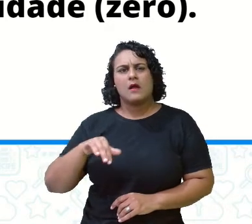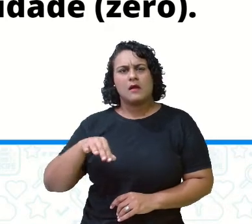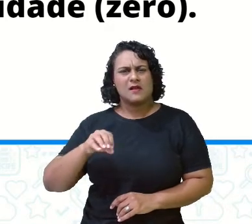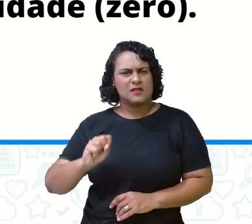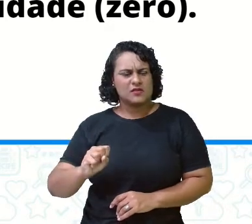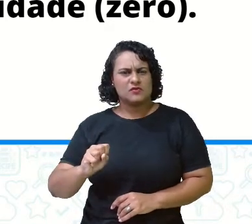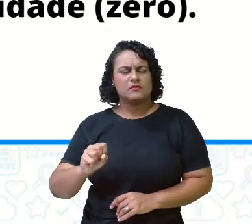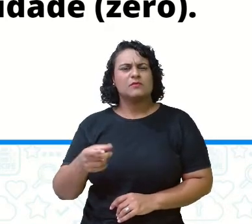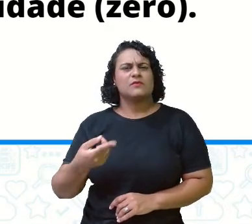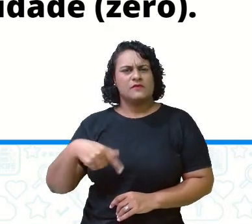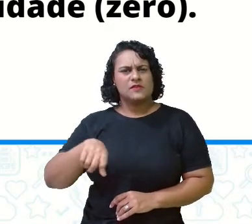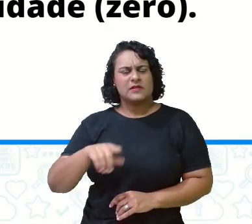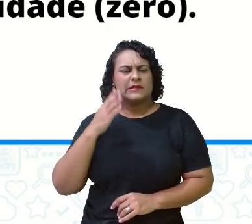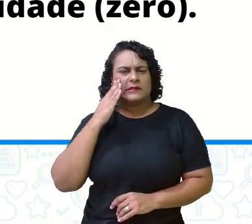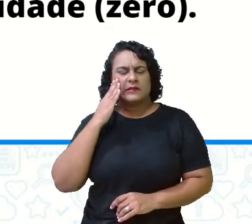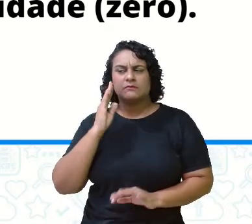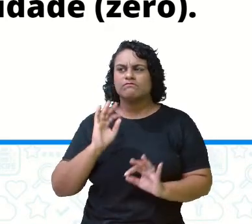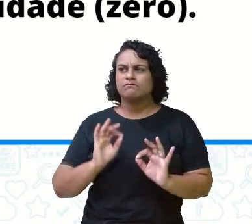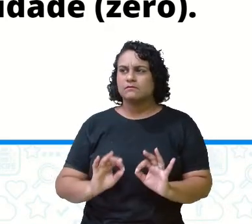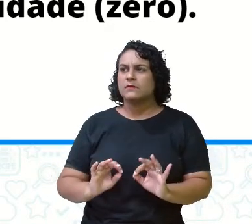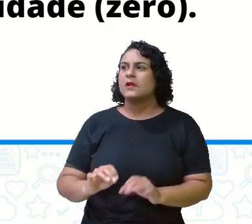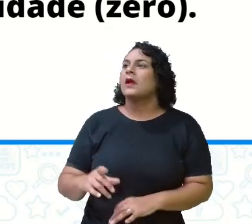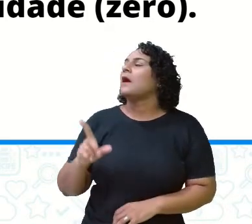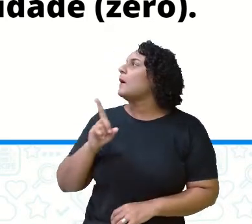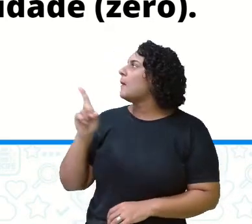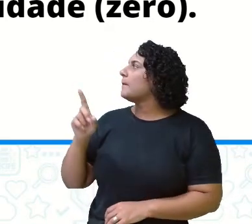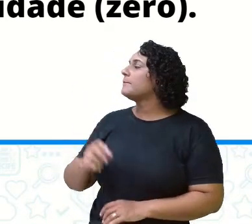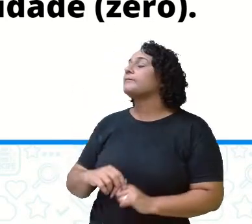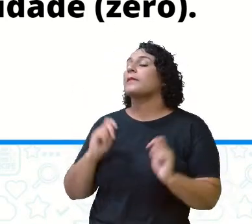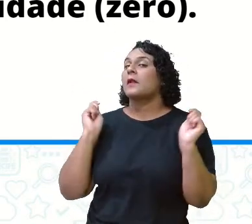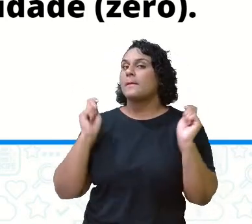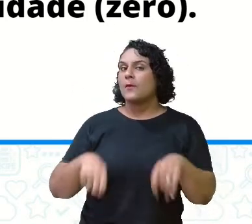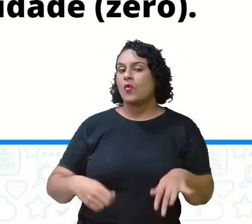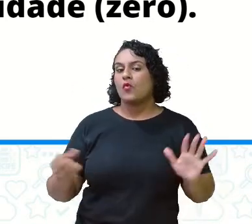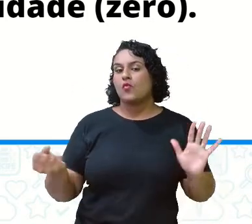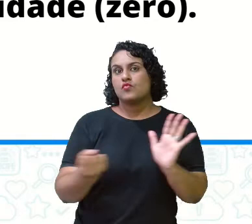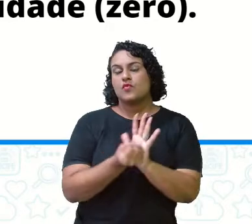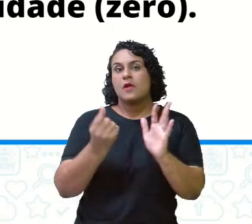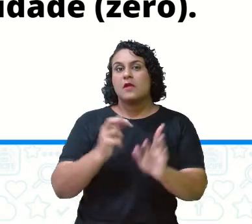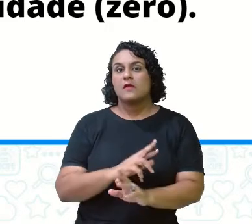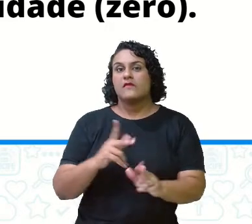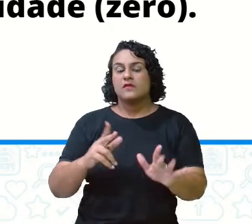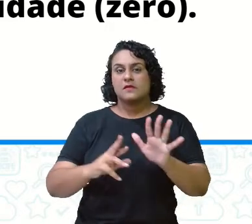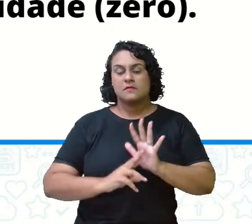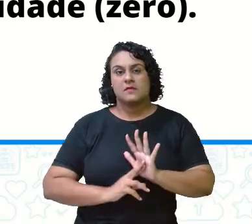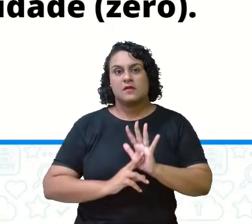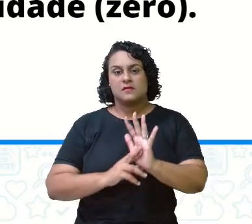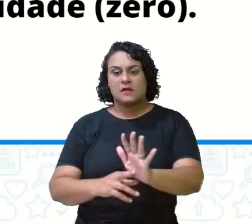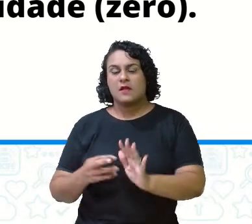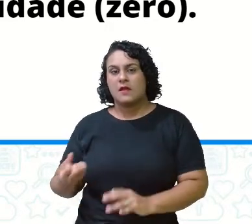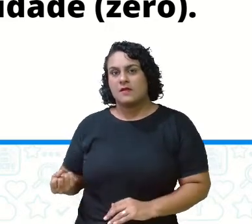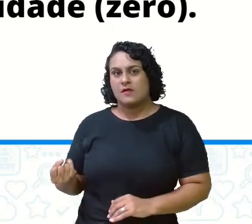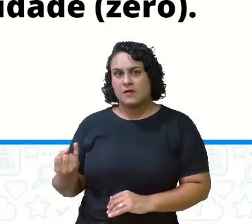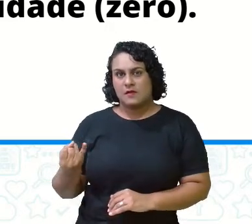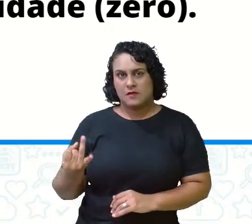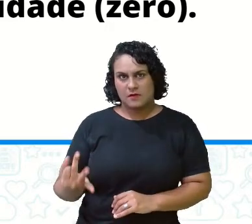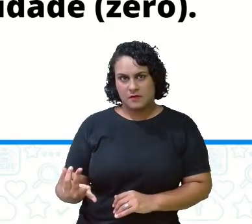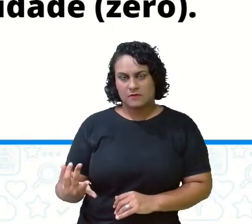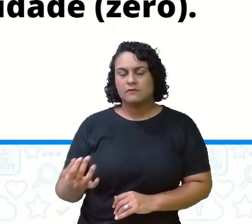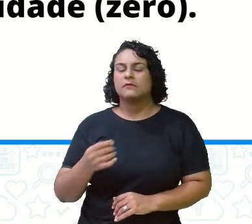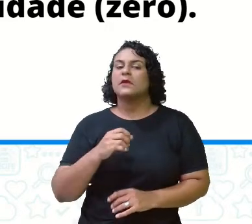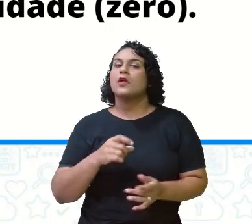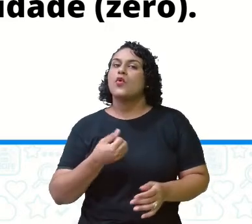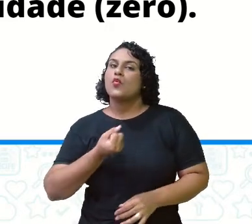o sistema de numeração, ele possui símbolos diferentes para representar quantidades de 1 a